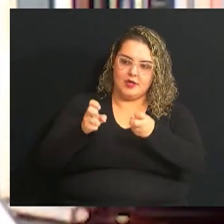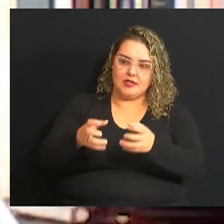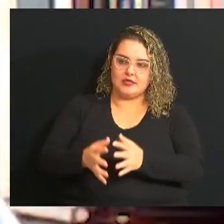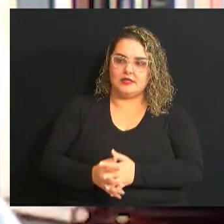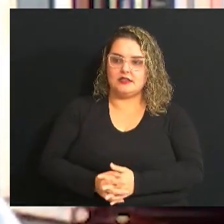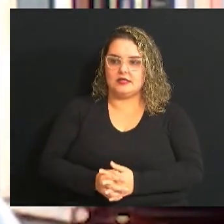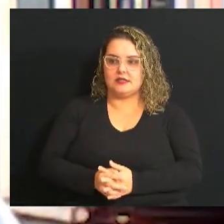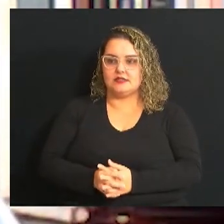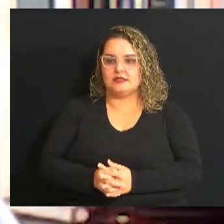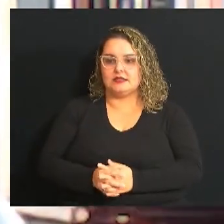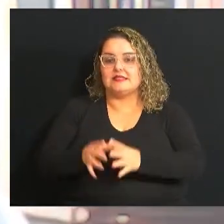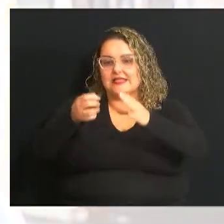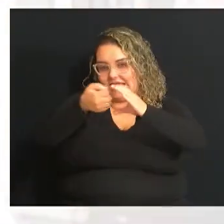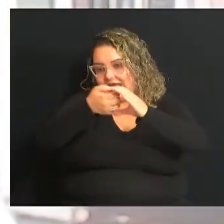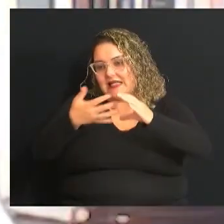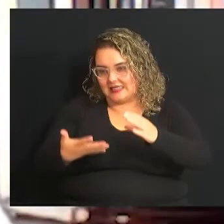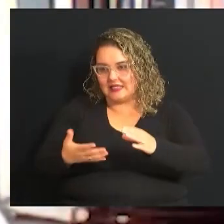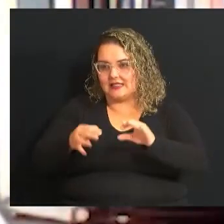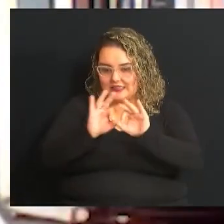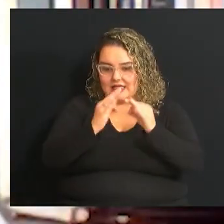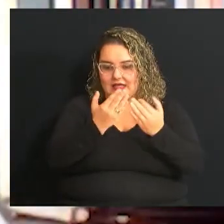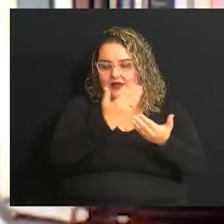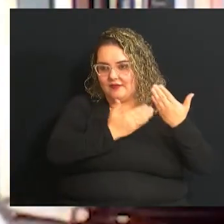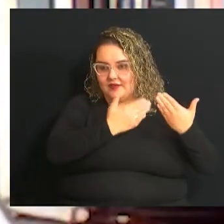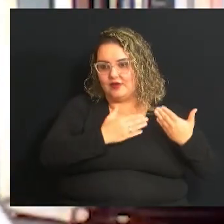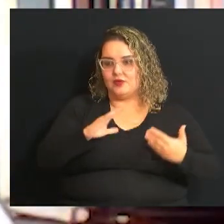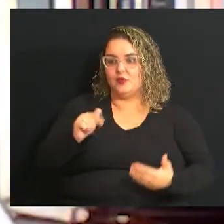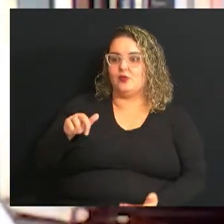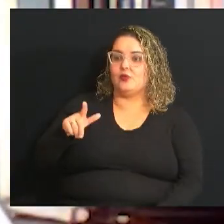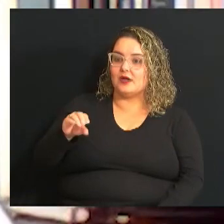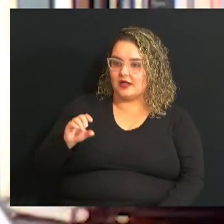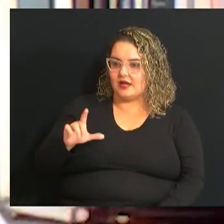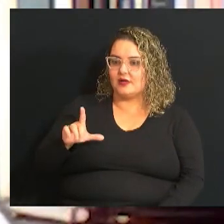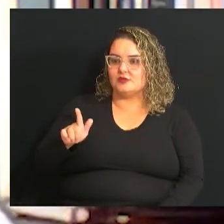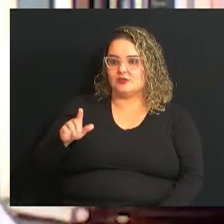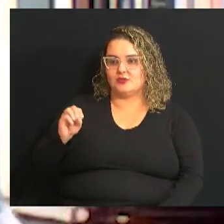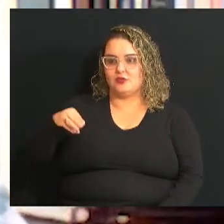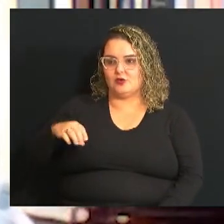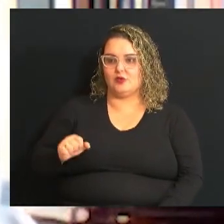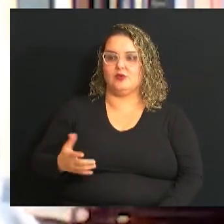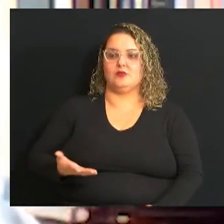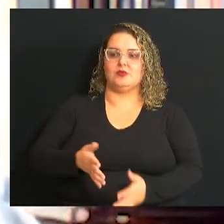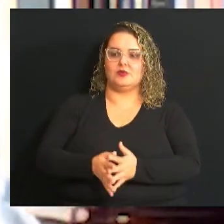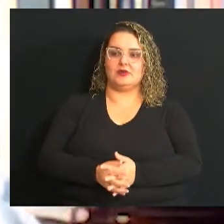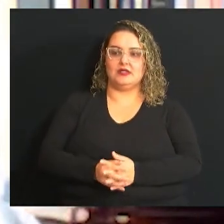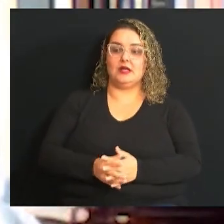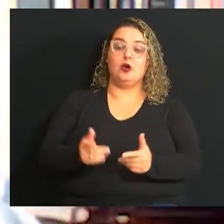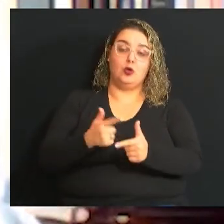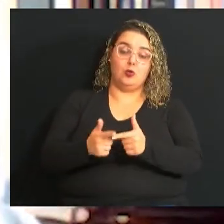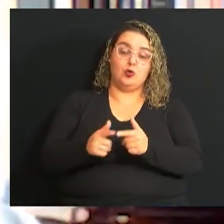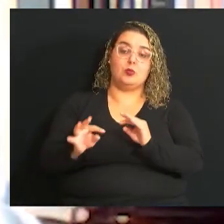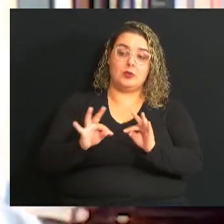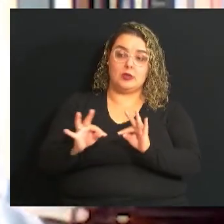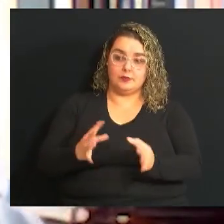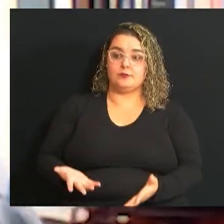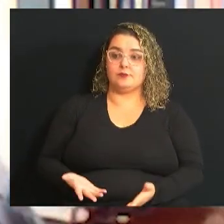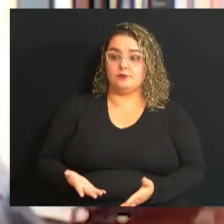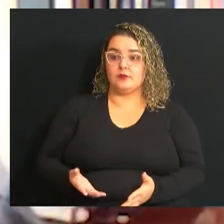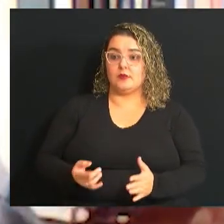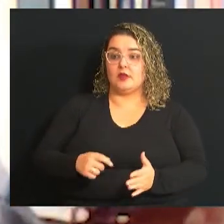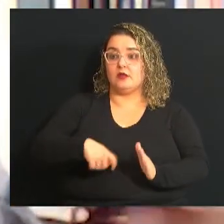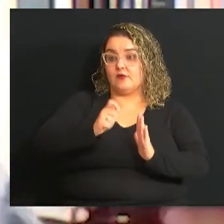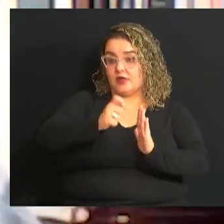diz que a mãe, eles usavam esse termo pardo, né? Quer dizer, na verdade, todo mundo que não era da elite era pardo. Né?